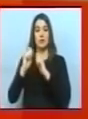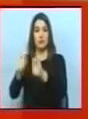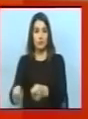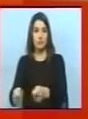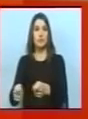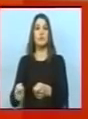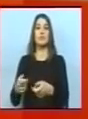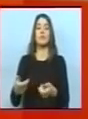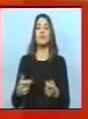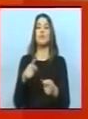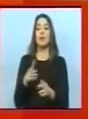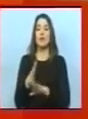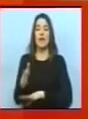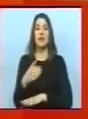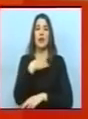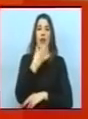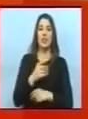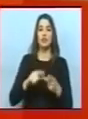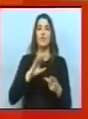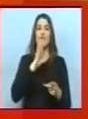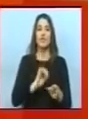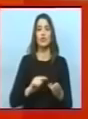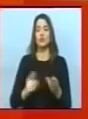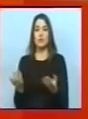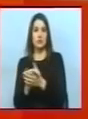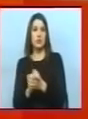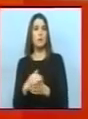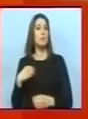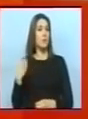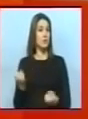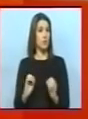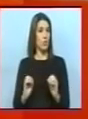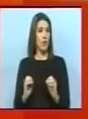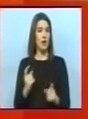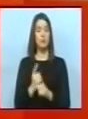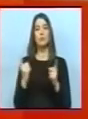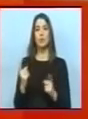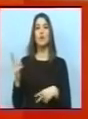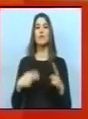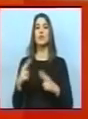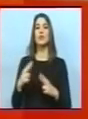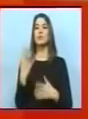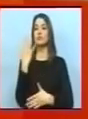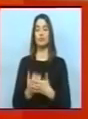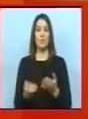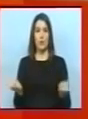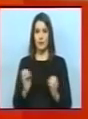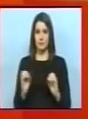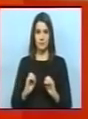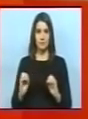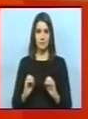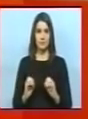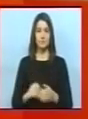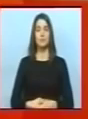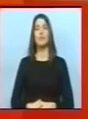diretos, netos, filhos, cônjuges, a preocupação não é tão grande, porque não há tributação em termos de herança.